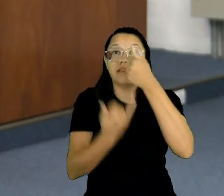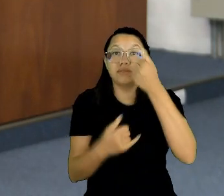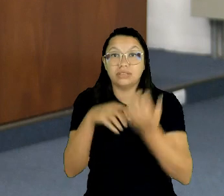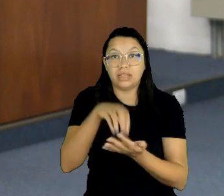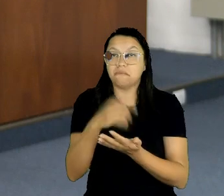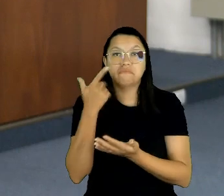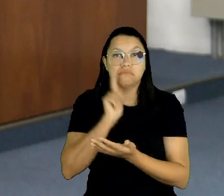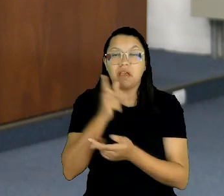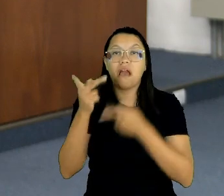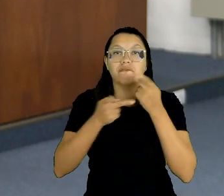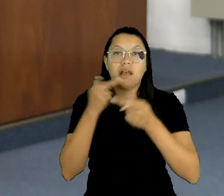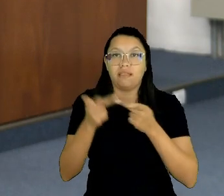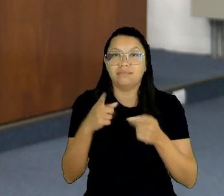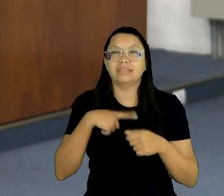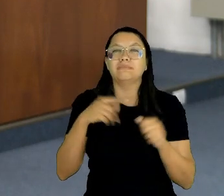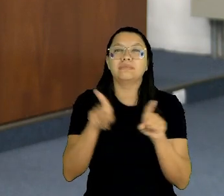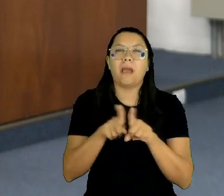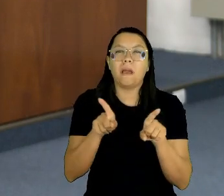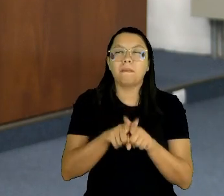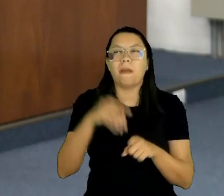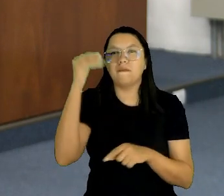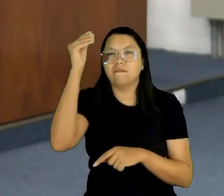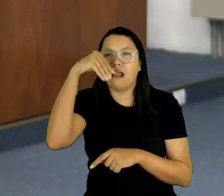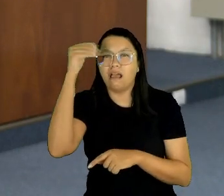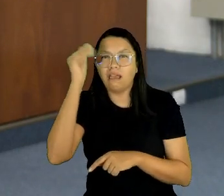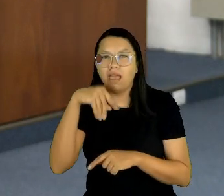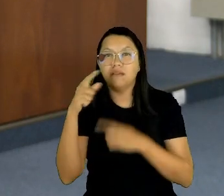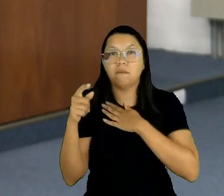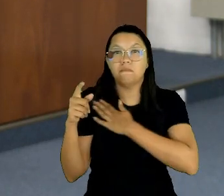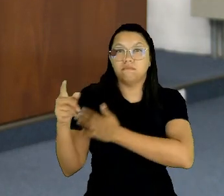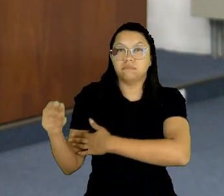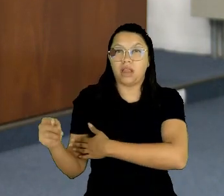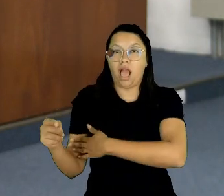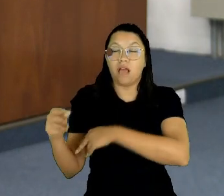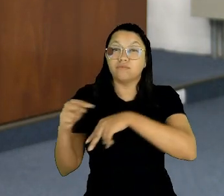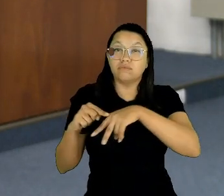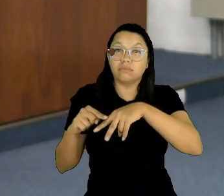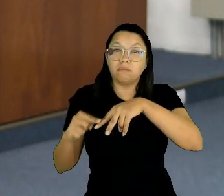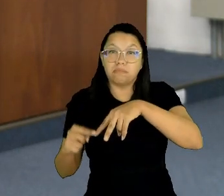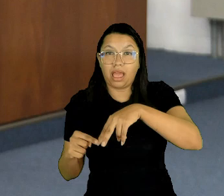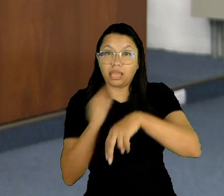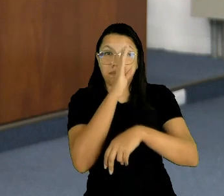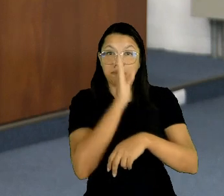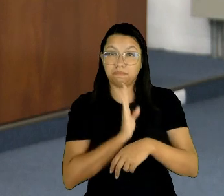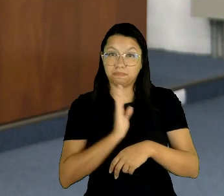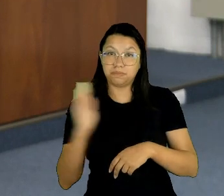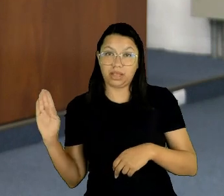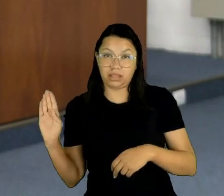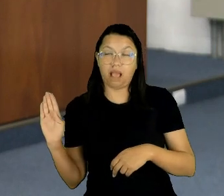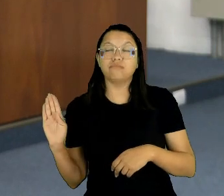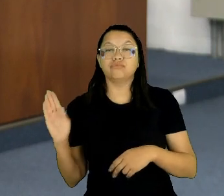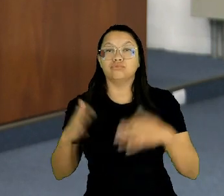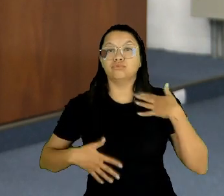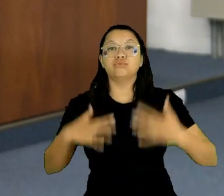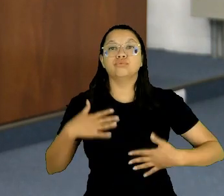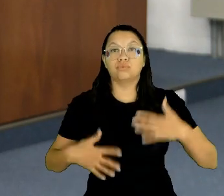consegue falar. Além de fraqueza em um braço, uma perna, na